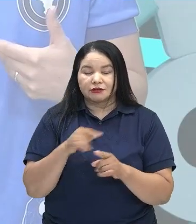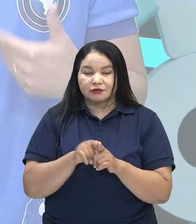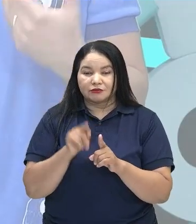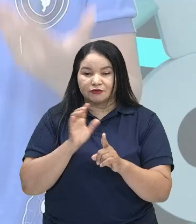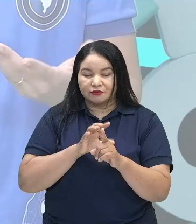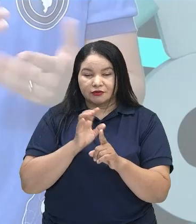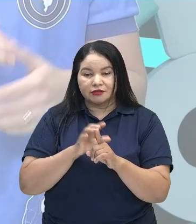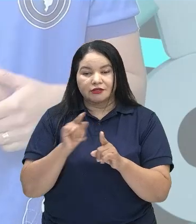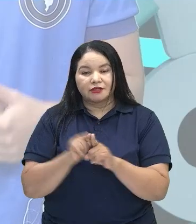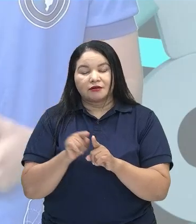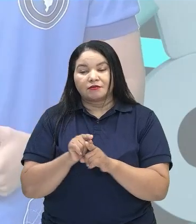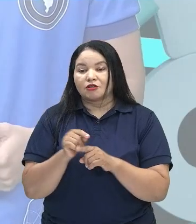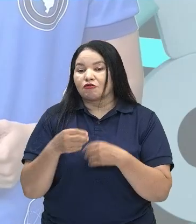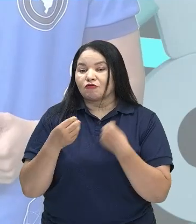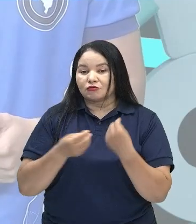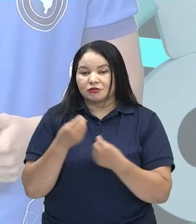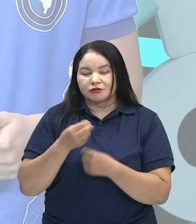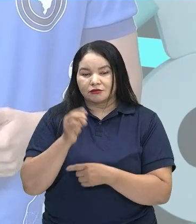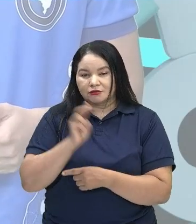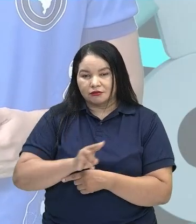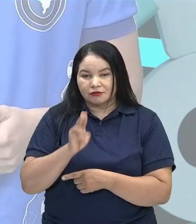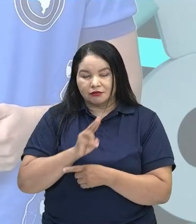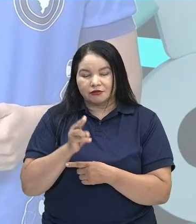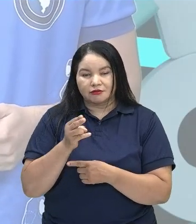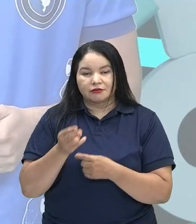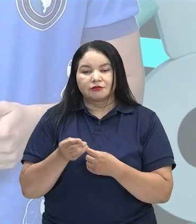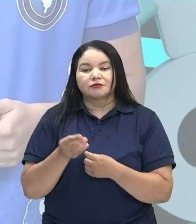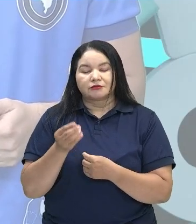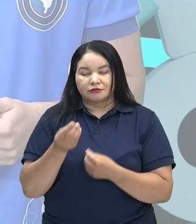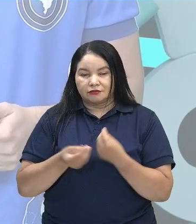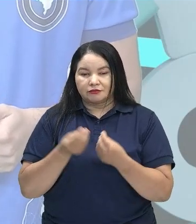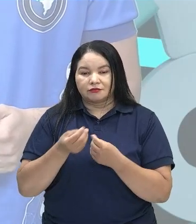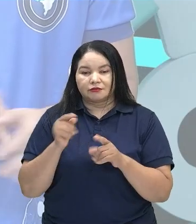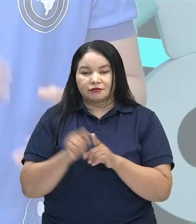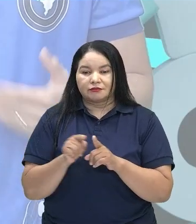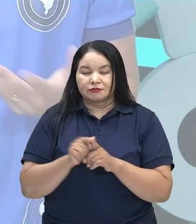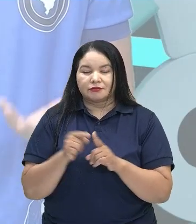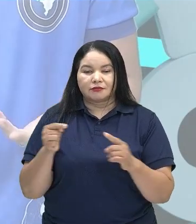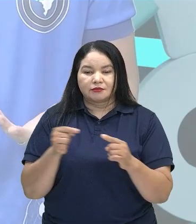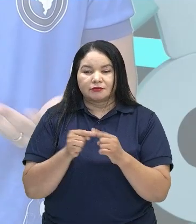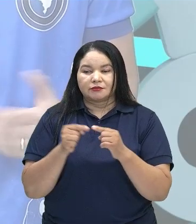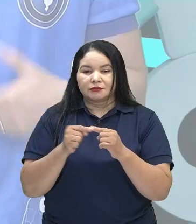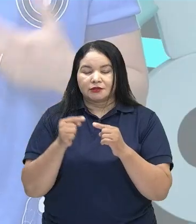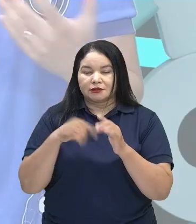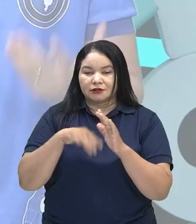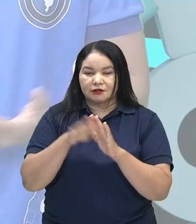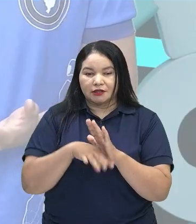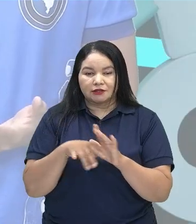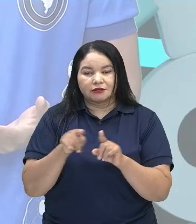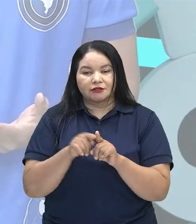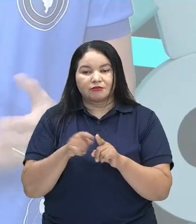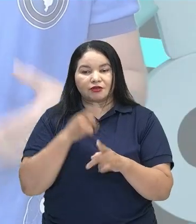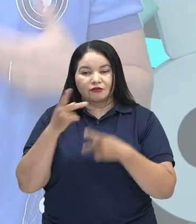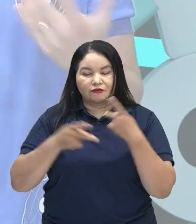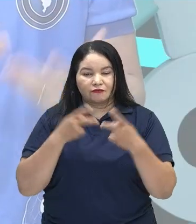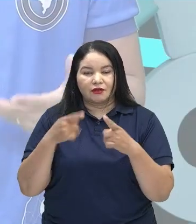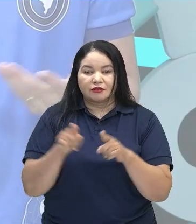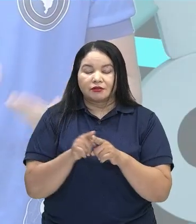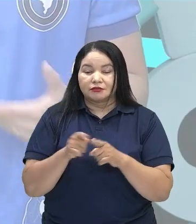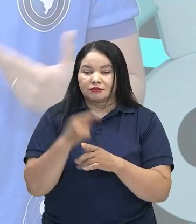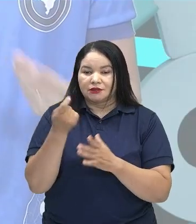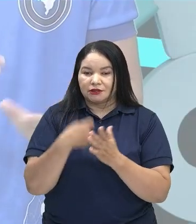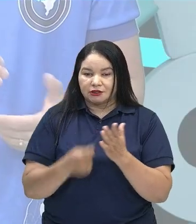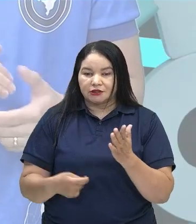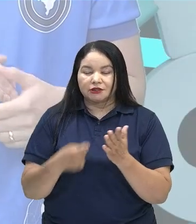também como usar essas técnicas de persuasão no nosso texto, na nossa fala, na nossa escrita.